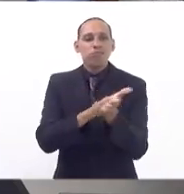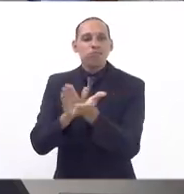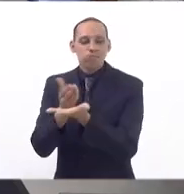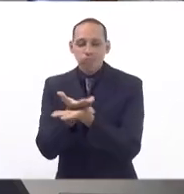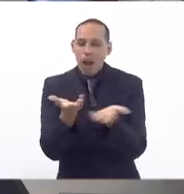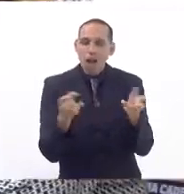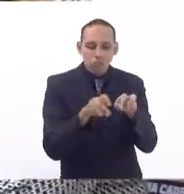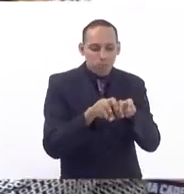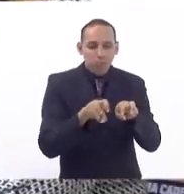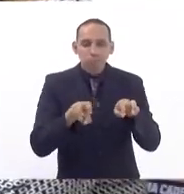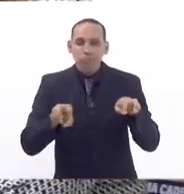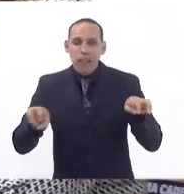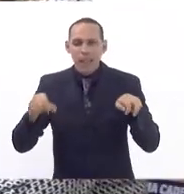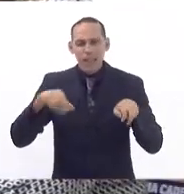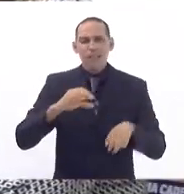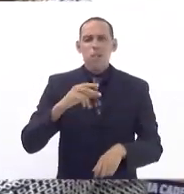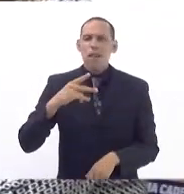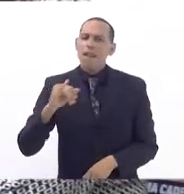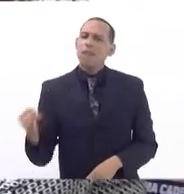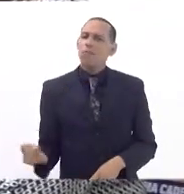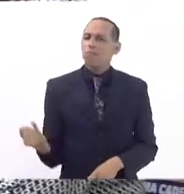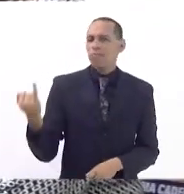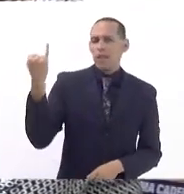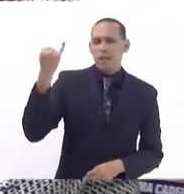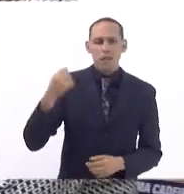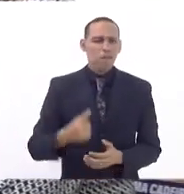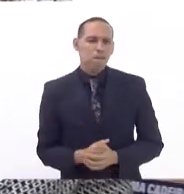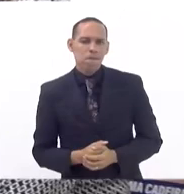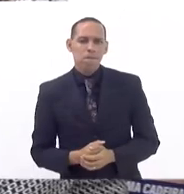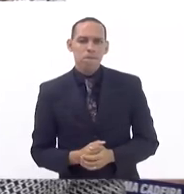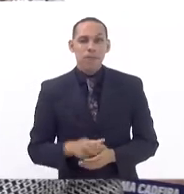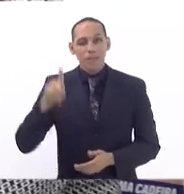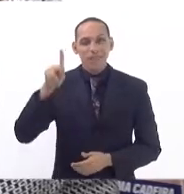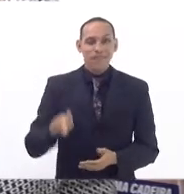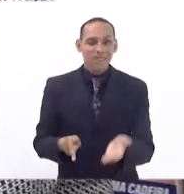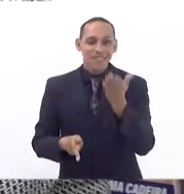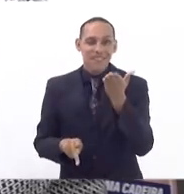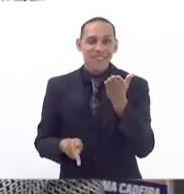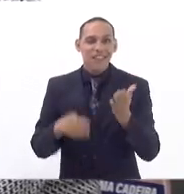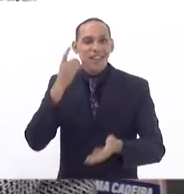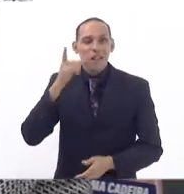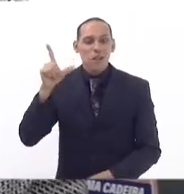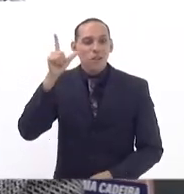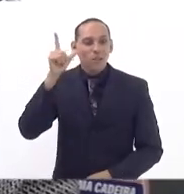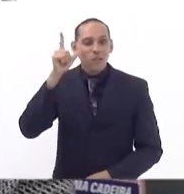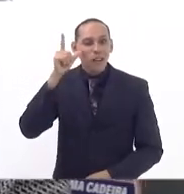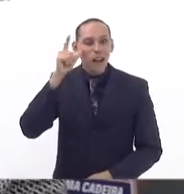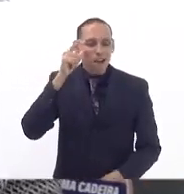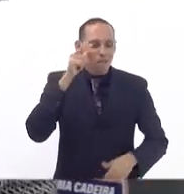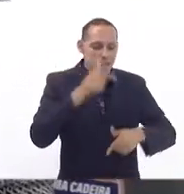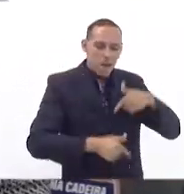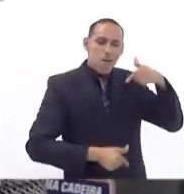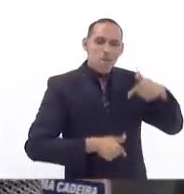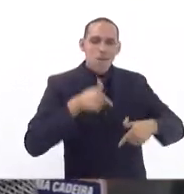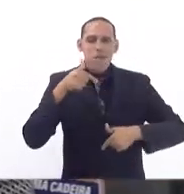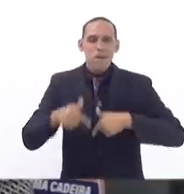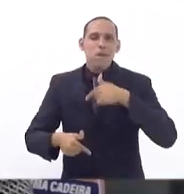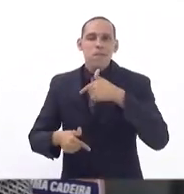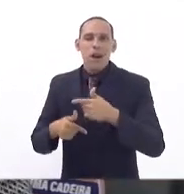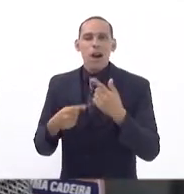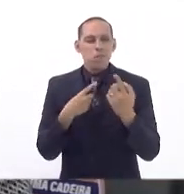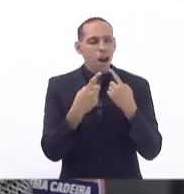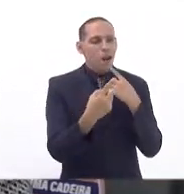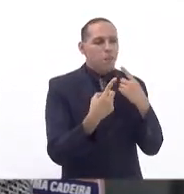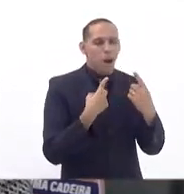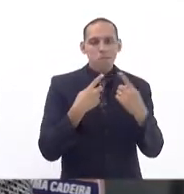super importante que essa CPI que a presidente né deputada Lucinha tem feito de fazer esse